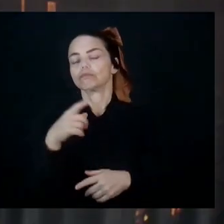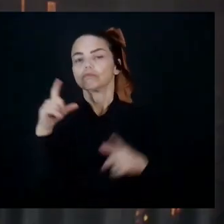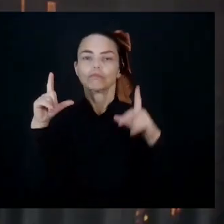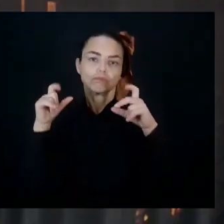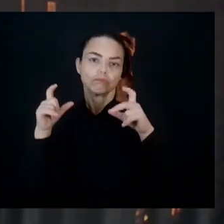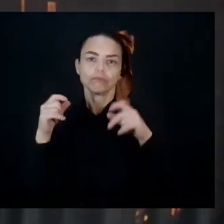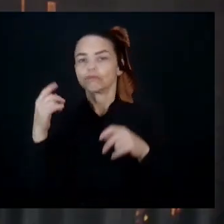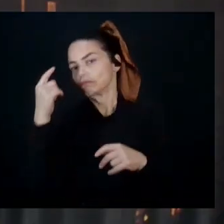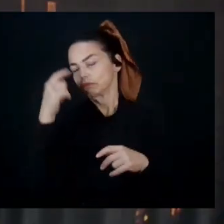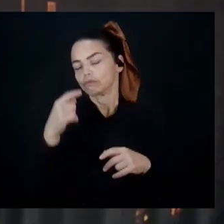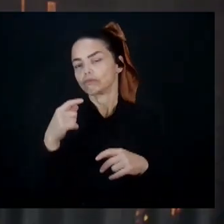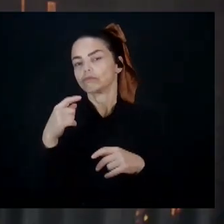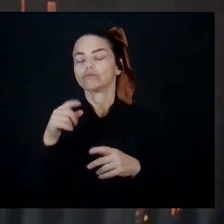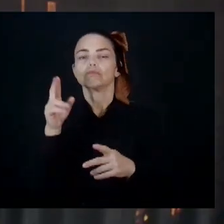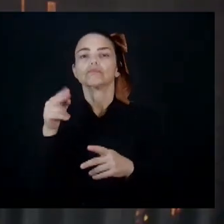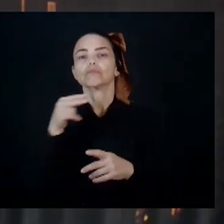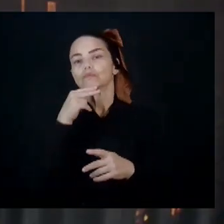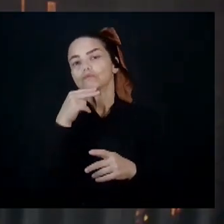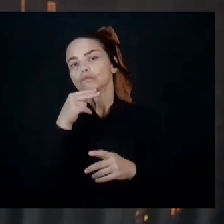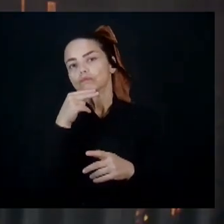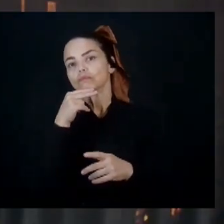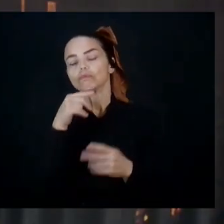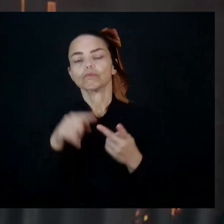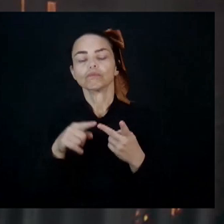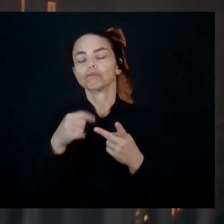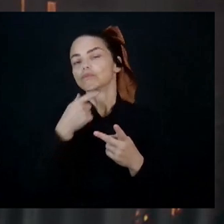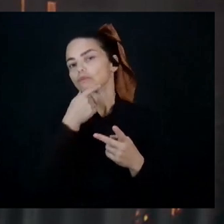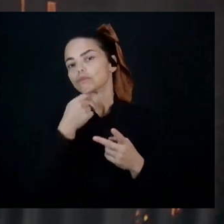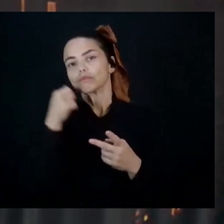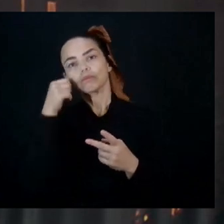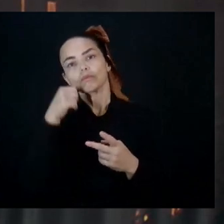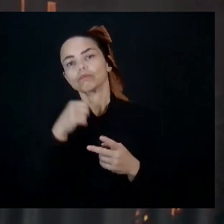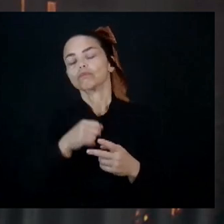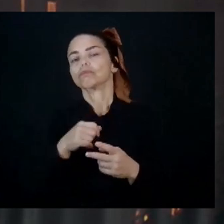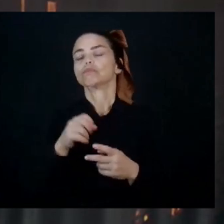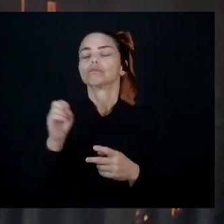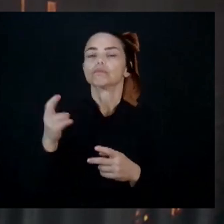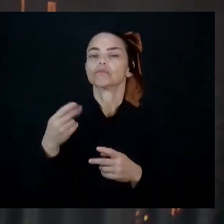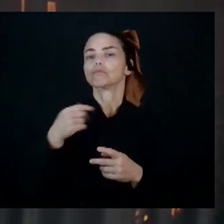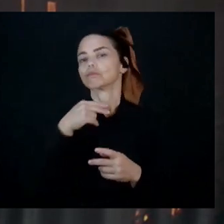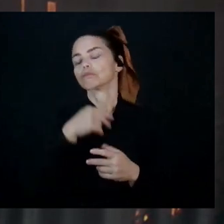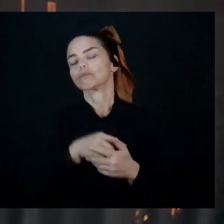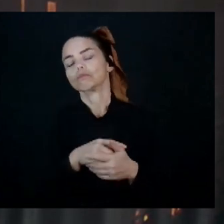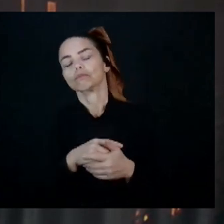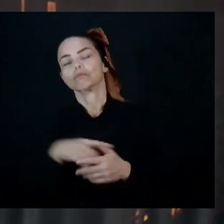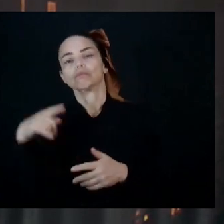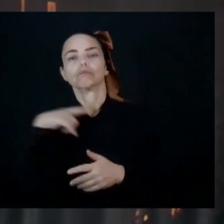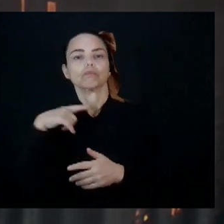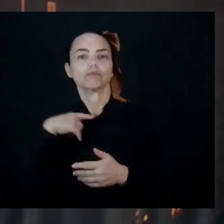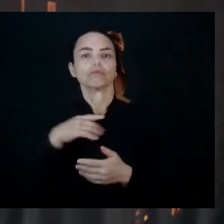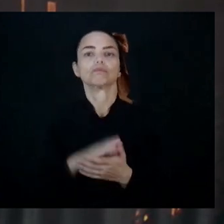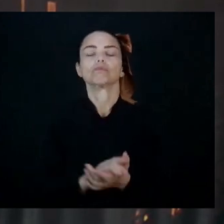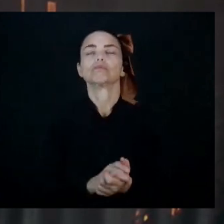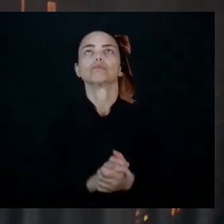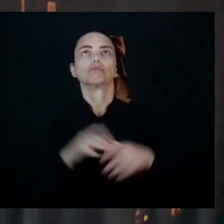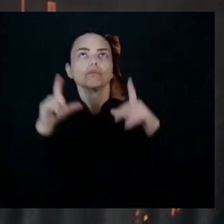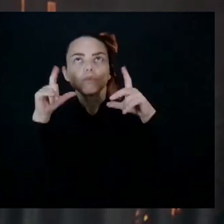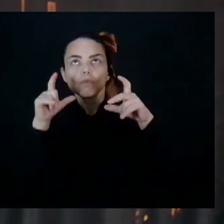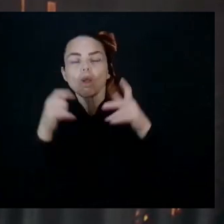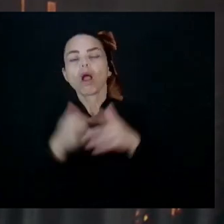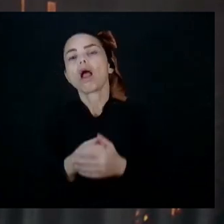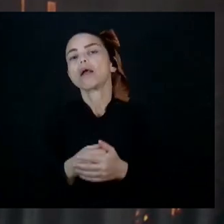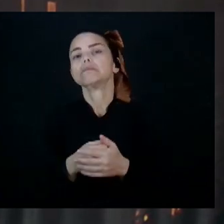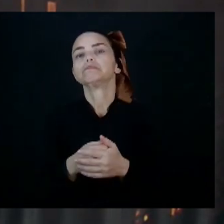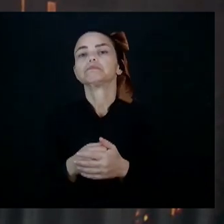pedindo dinheiro, né? E muitas vezes ela não pensa duas vezes, né? Exatamente. Então aí nós temos que entender qual o limite, né, em que essa